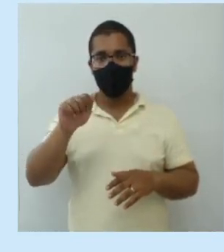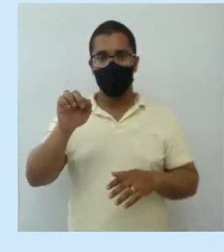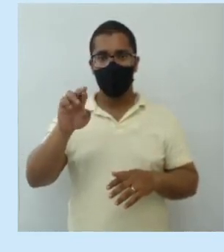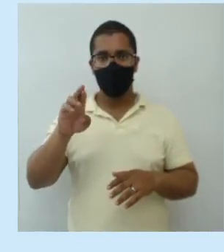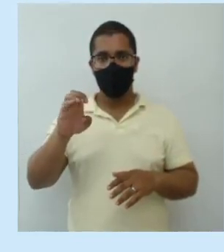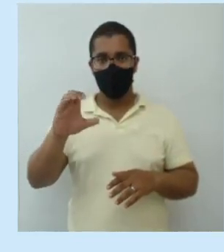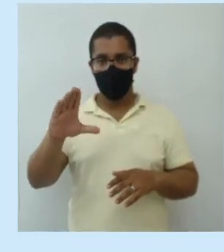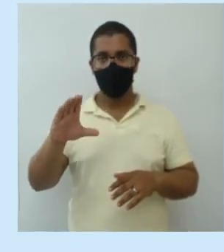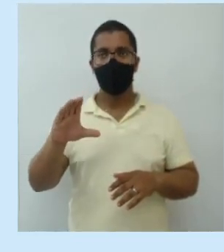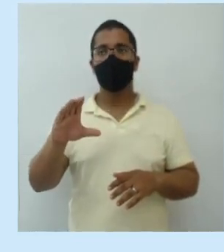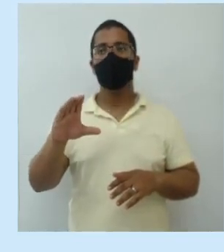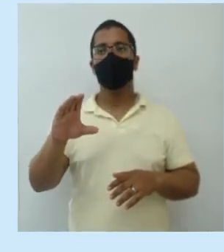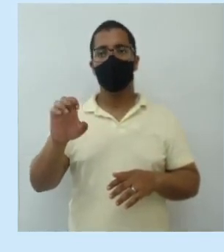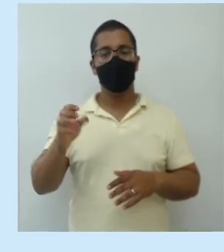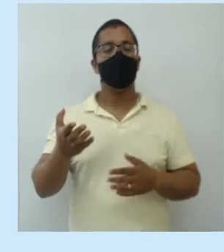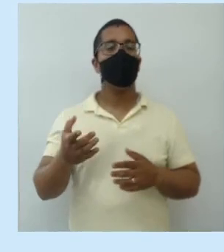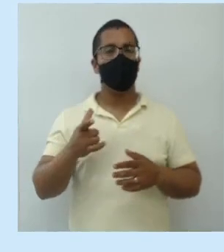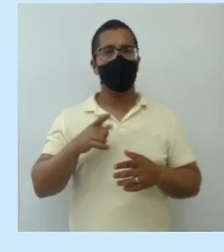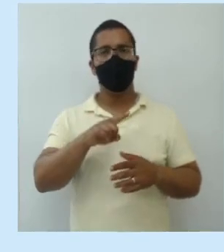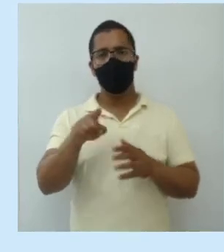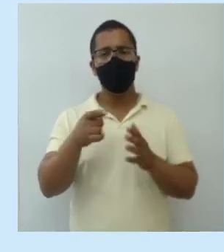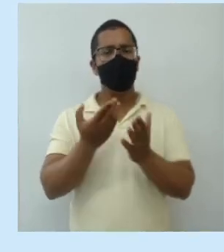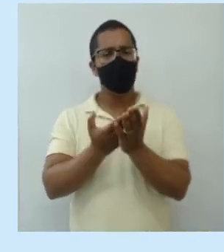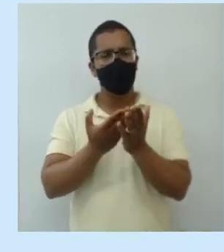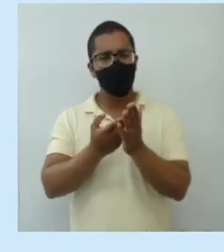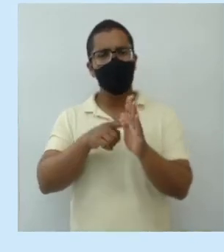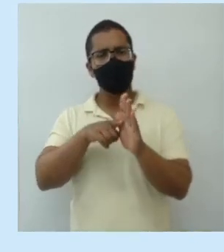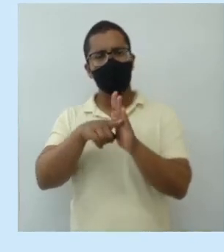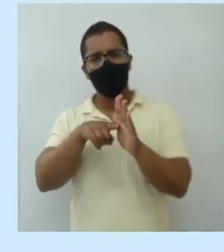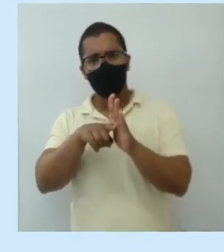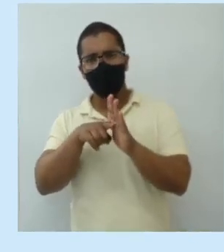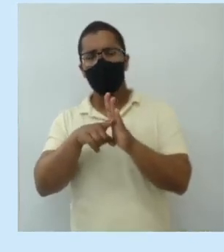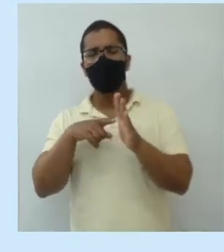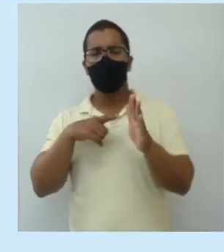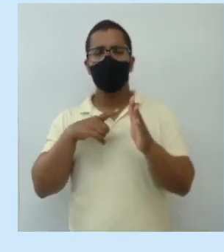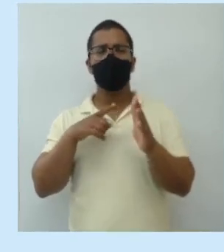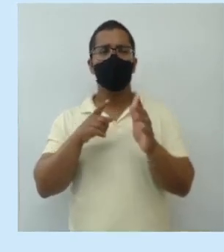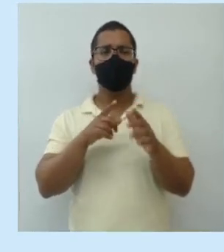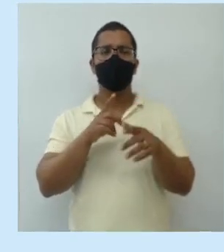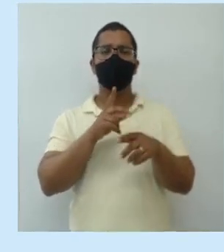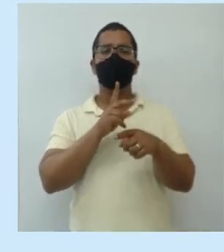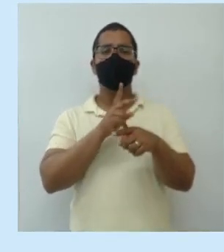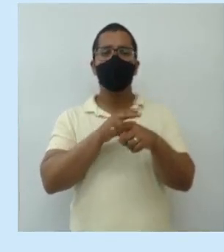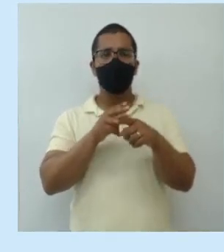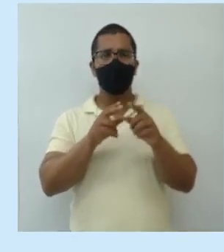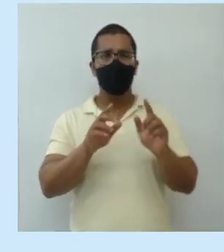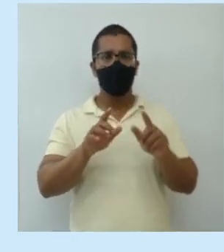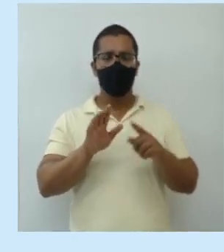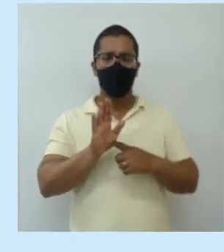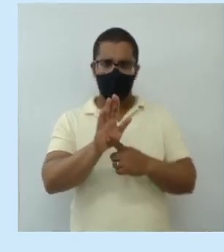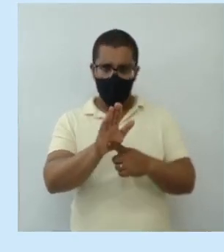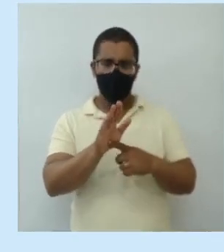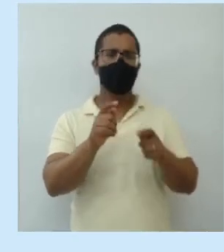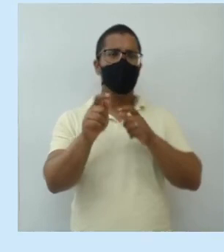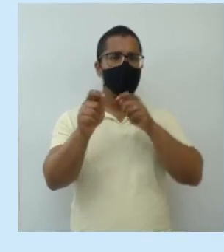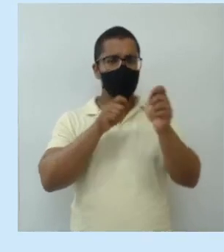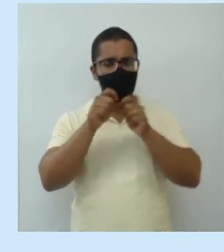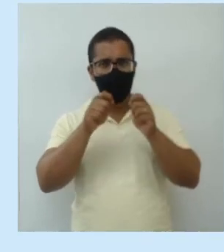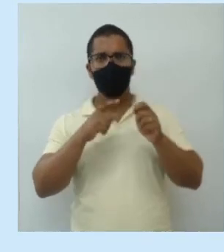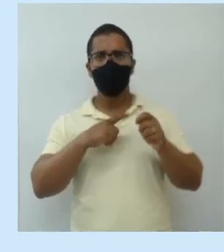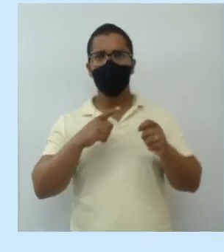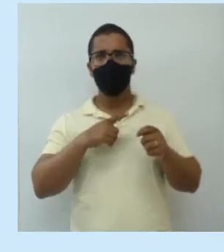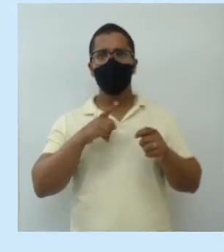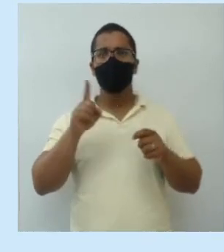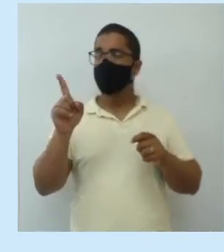vocês estudarem, né, essa questão ambiental, é o documentário, né, do Al Gore, né, Uma Verdade